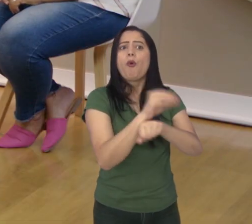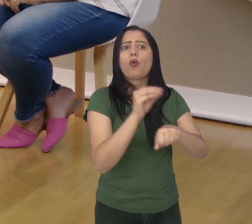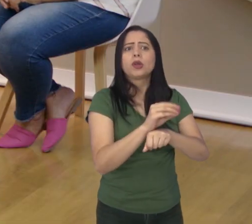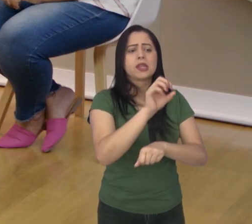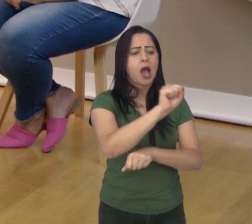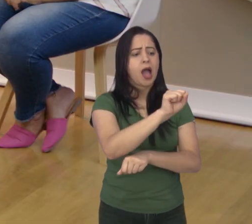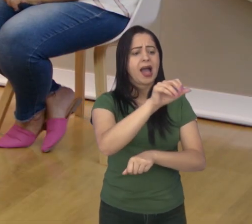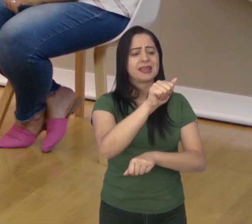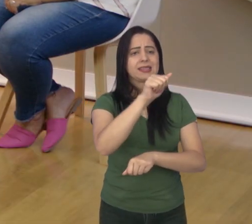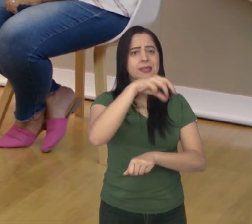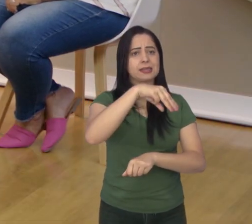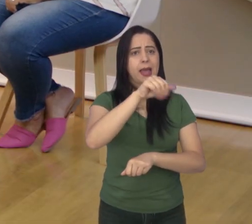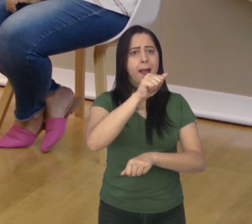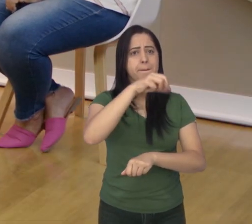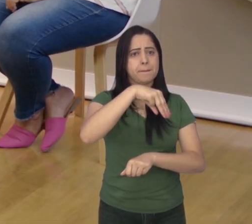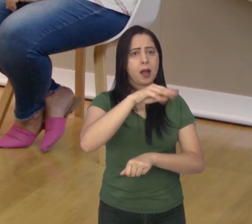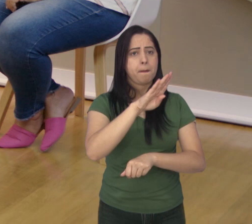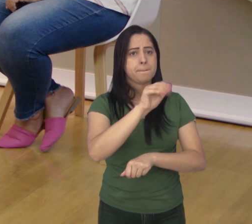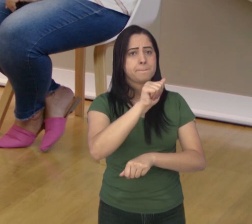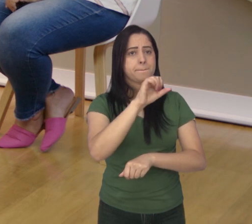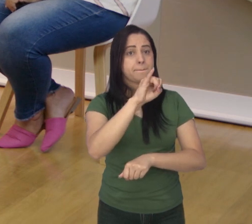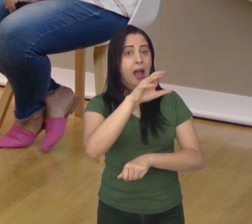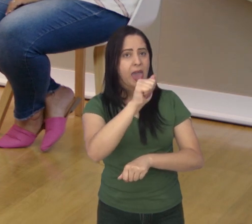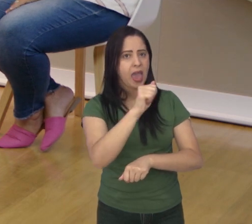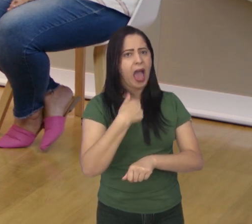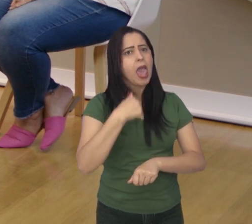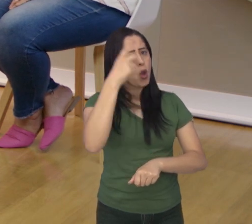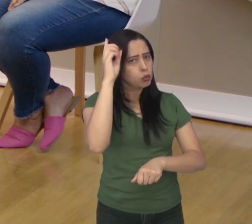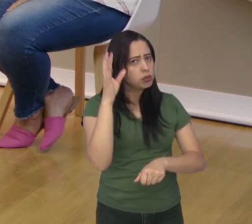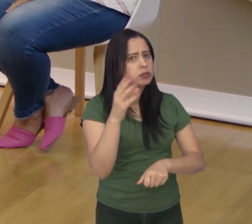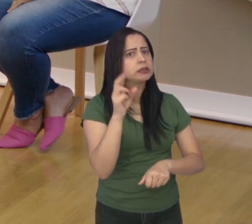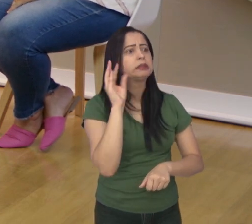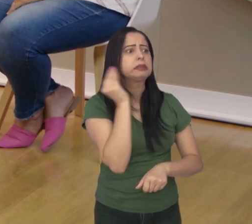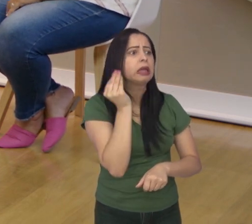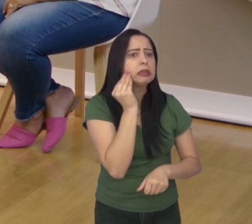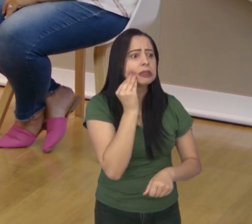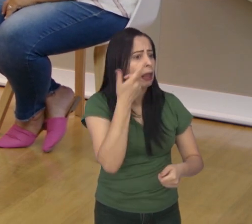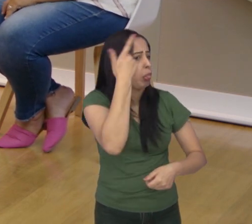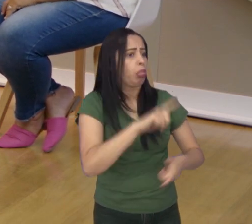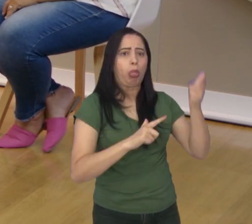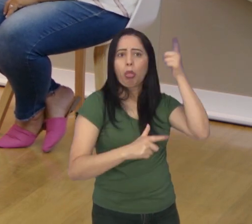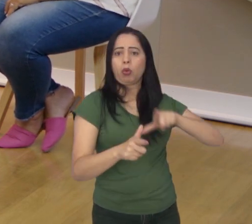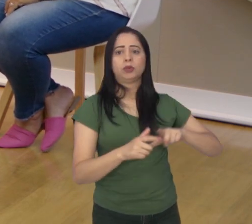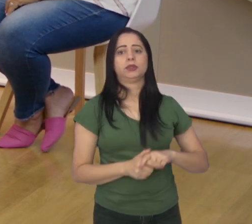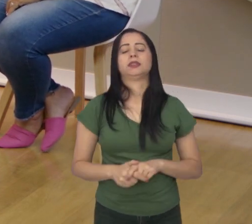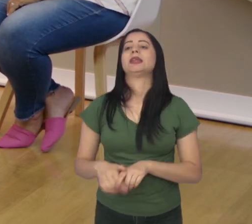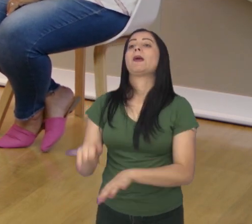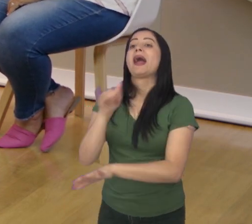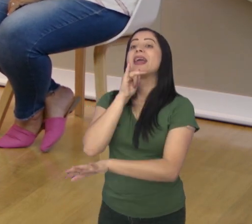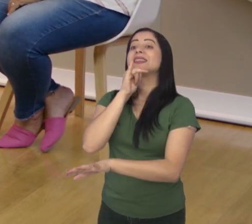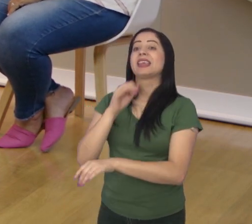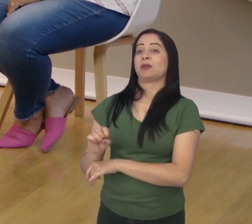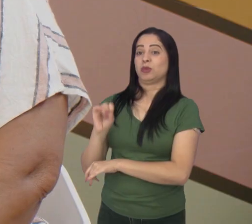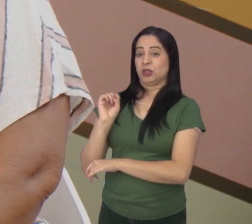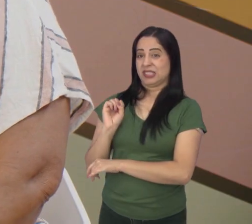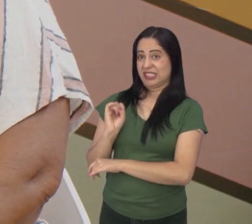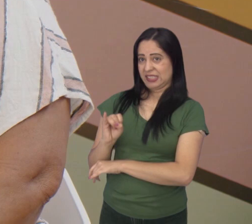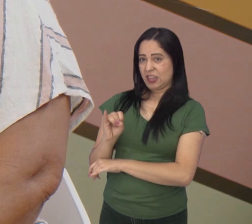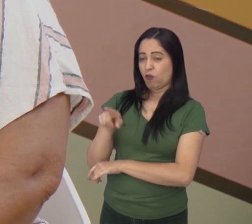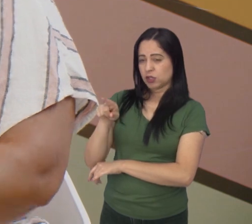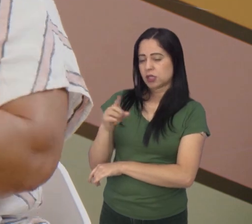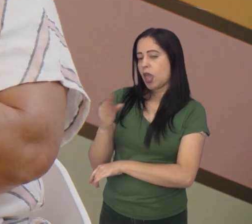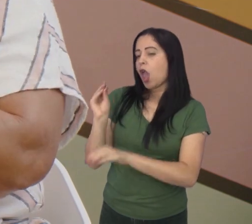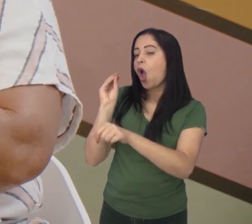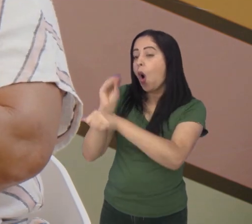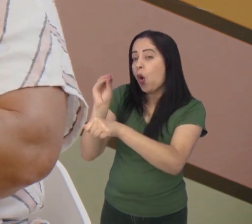Porque eu já tentei cultivar e eu não consigo. Então, onde tem orquídea, também eu consigo ter samambaia.